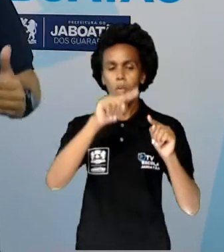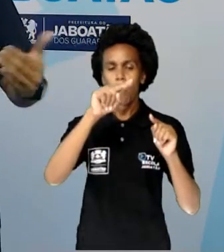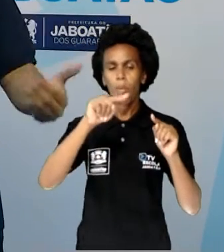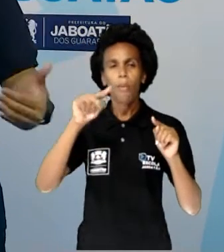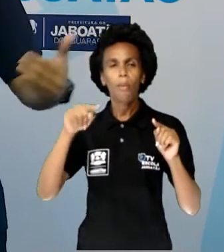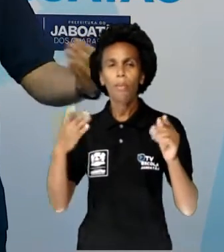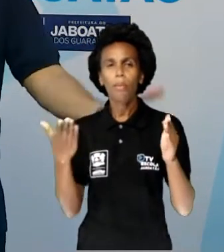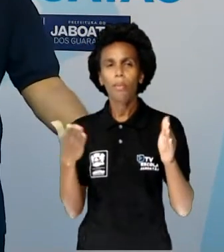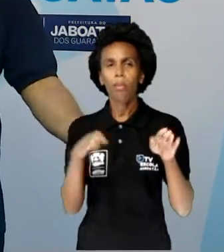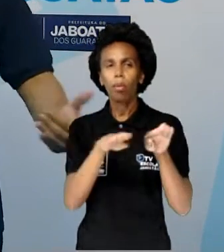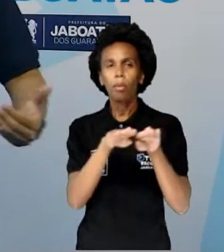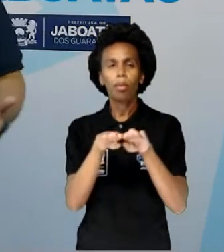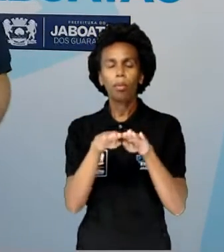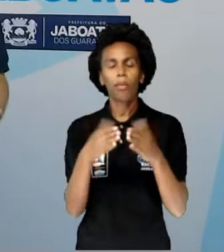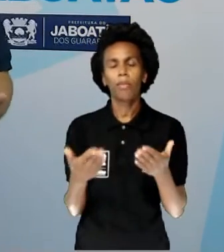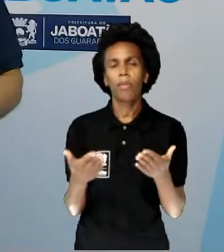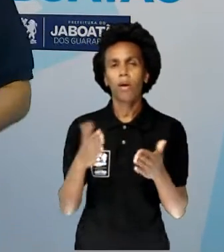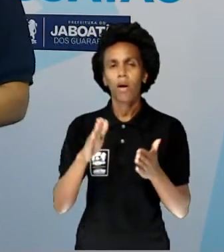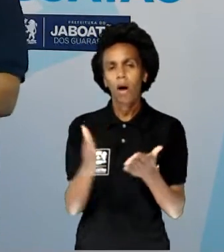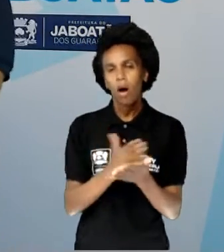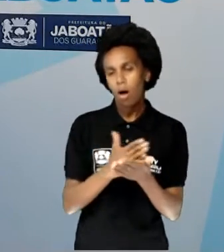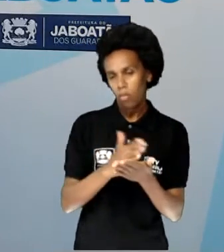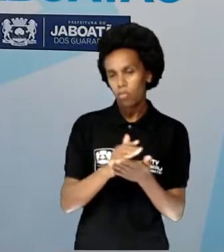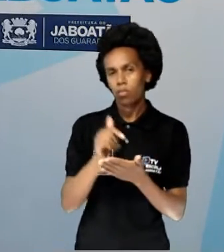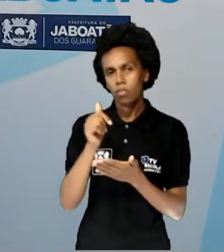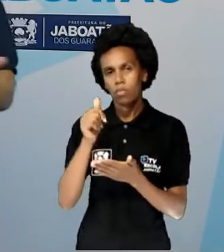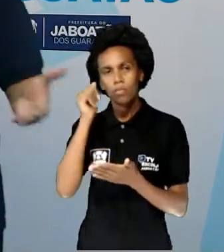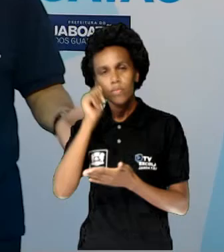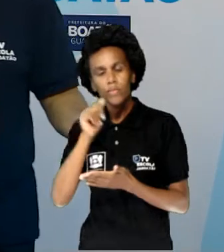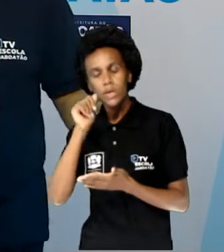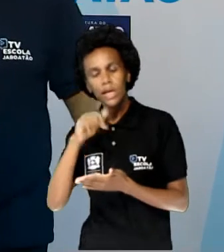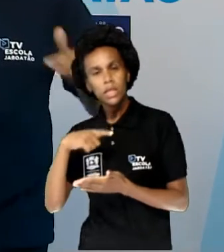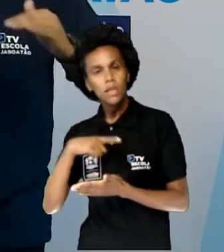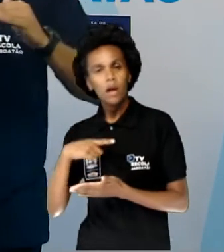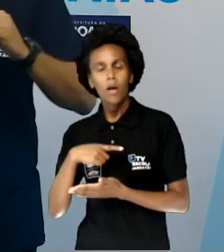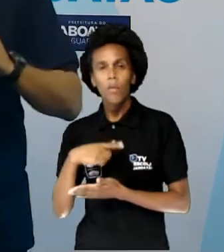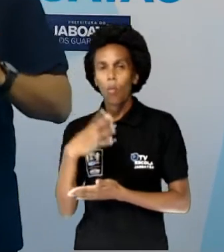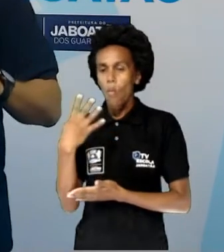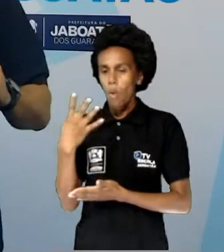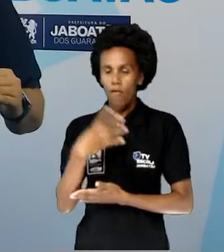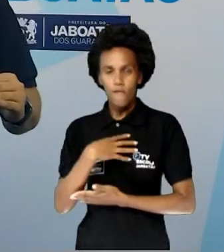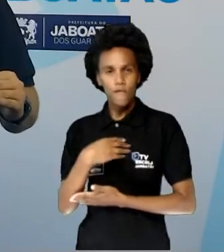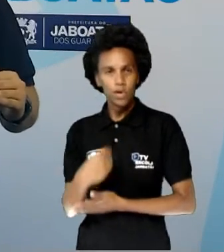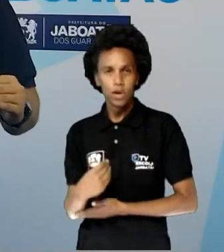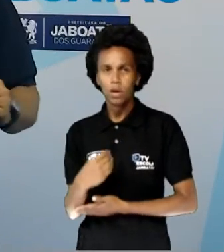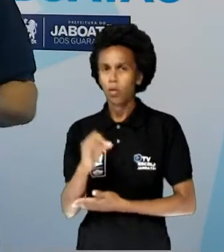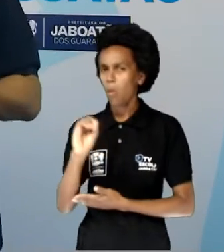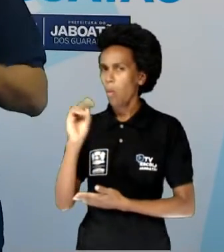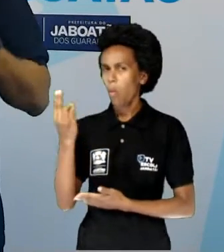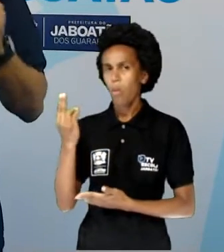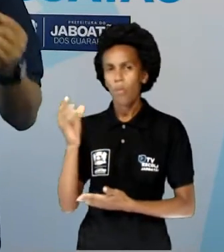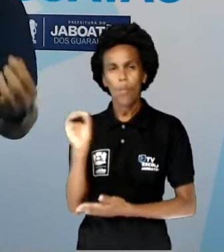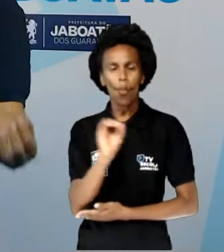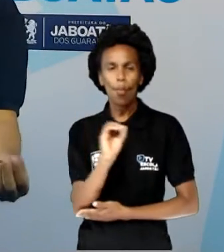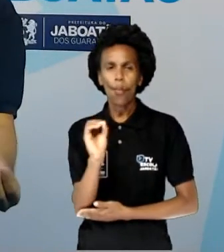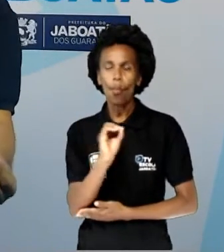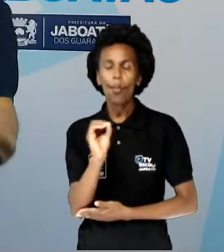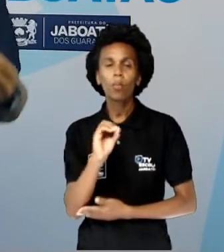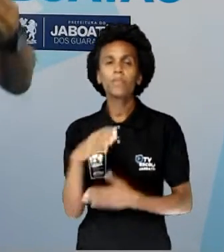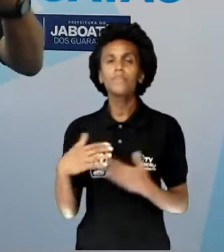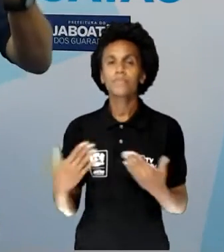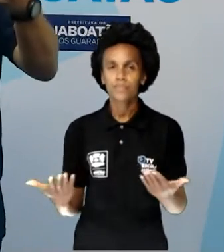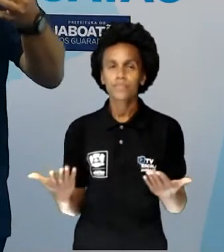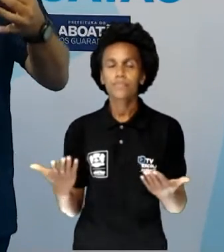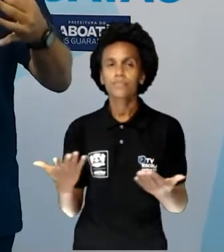algumas mulheres vão ter lá 3, 4, outras vão ter 1 ou nenhum. E aí, quando fazemos essa média, a gente chega no